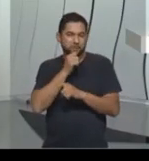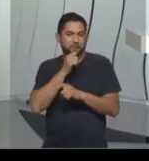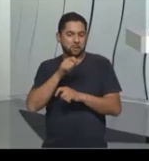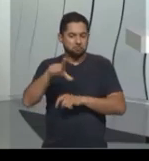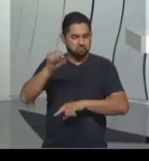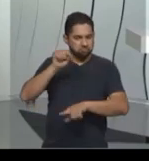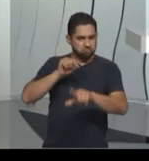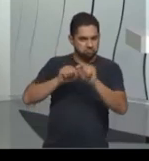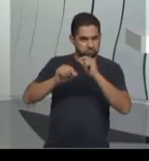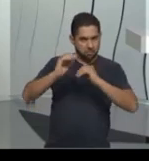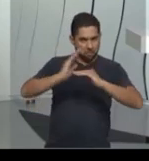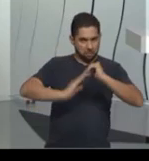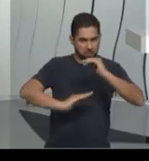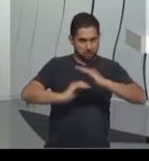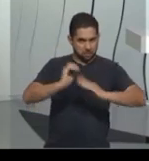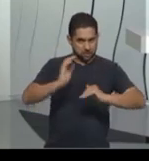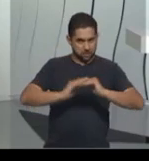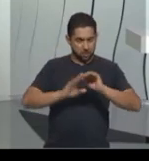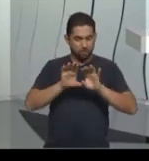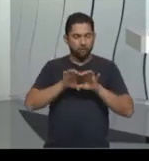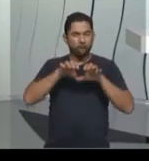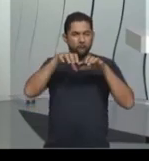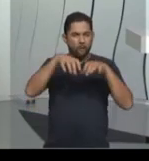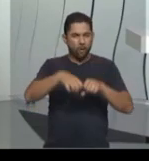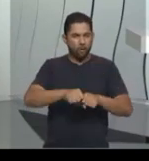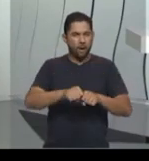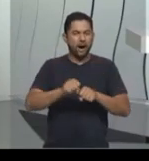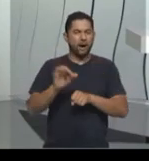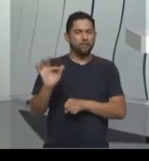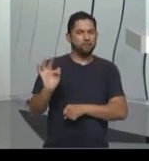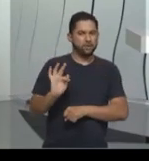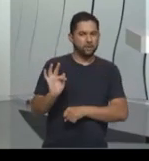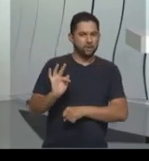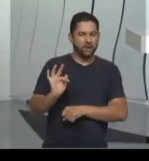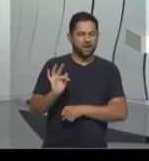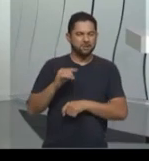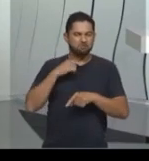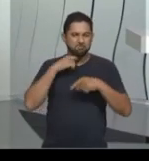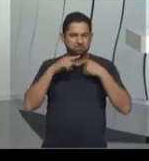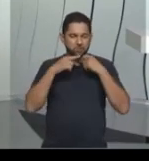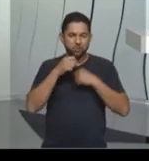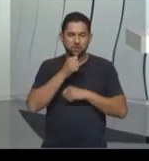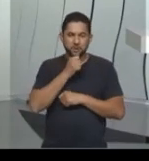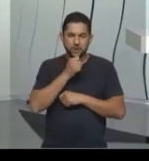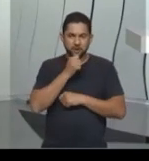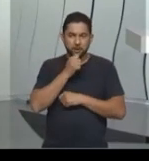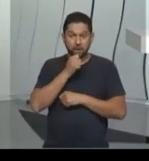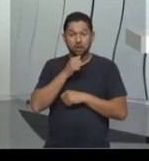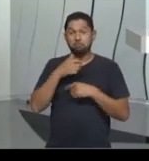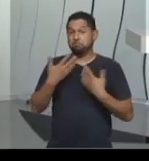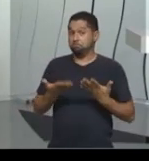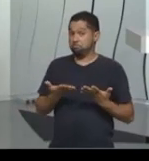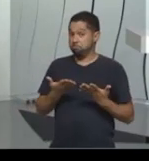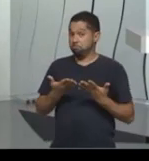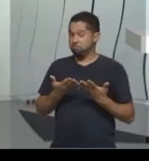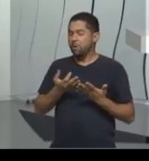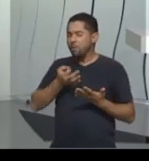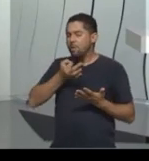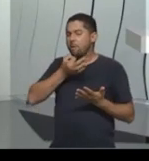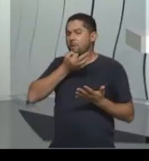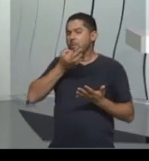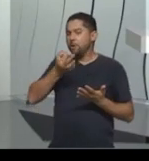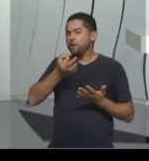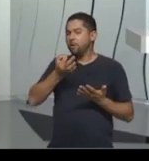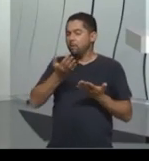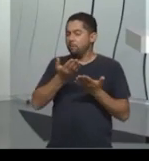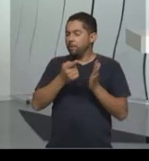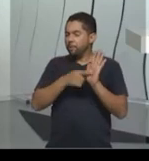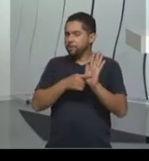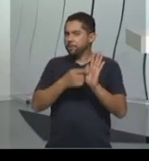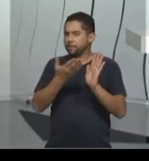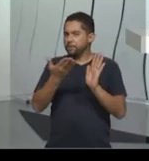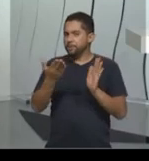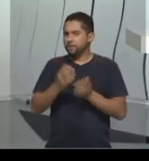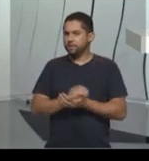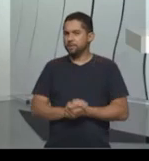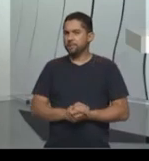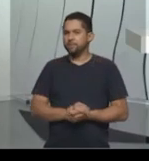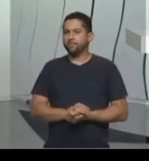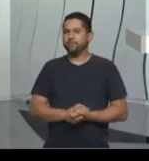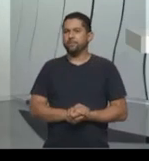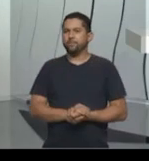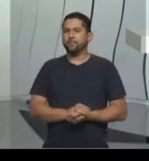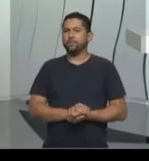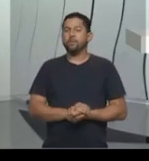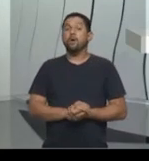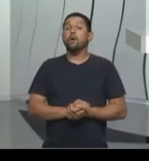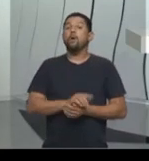você se formar ou ainda está nessa escolha, nessa dúvida, deixa aqui uma dica, tá? Para vocês trabalharem. O